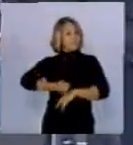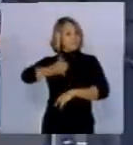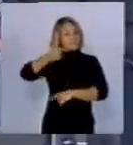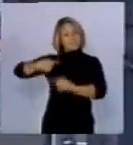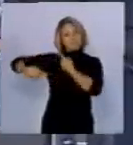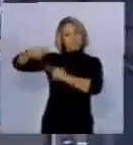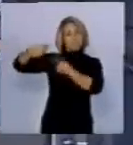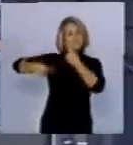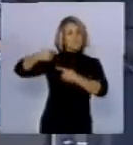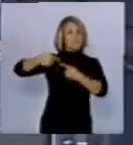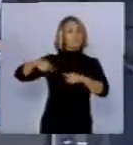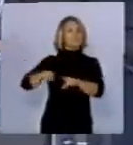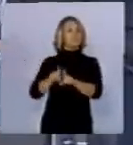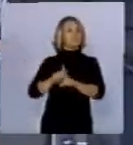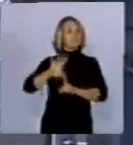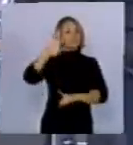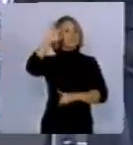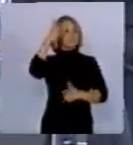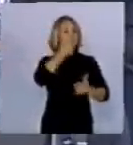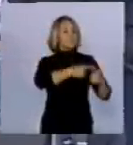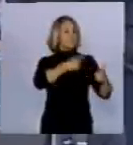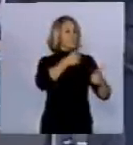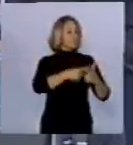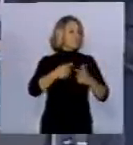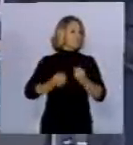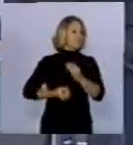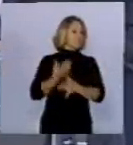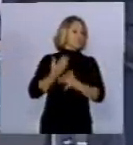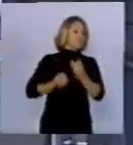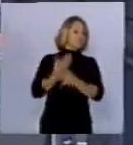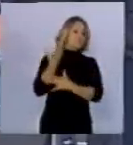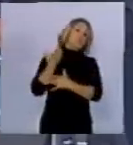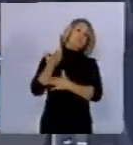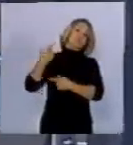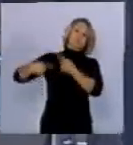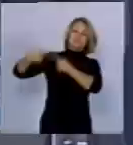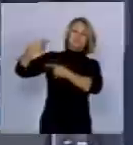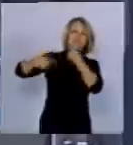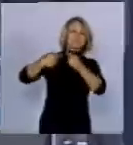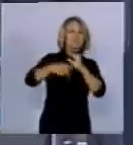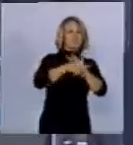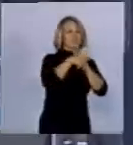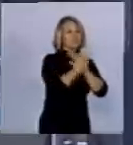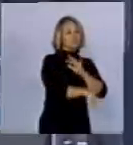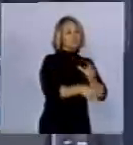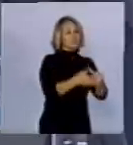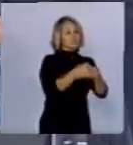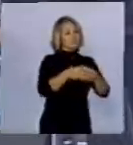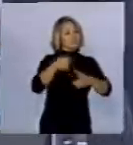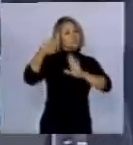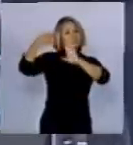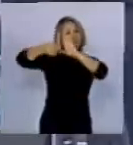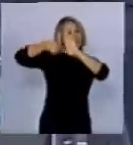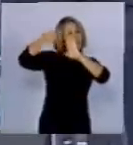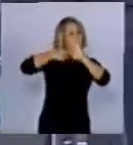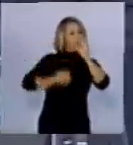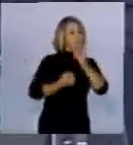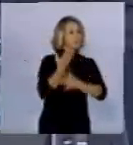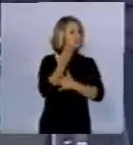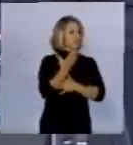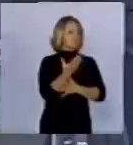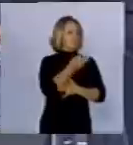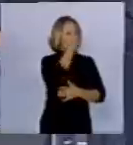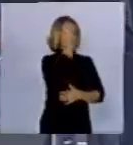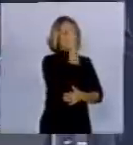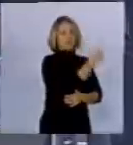fundo para resolver um problema estrutural de competitividade que é próprio do setor de produção não é culpa de nenhum dos seus